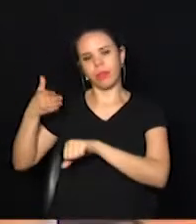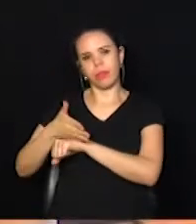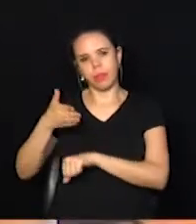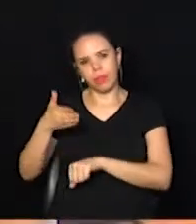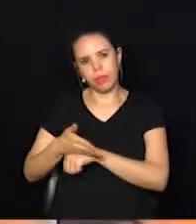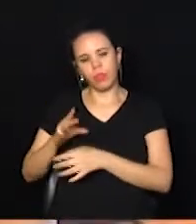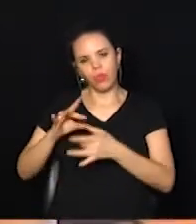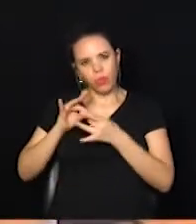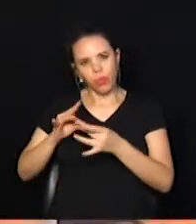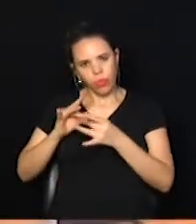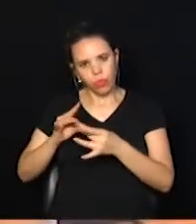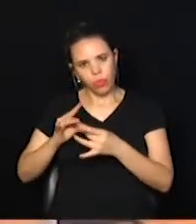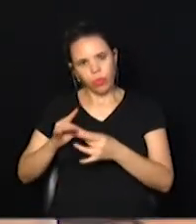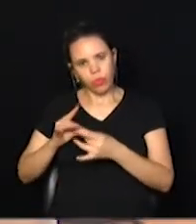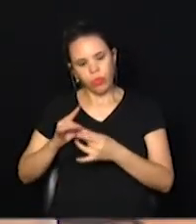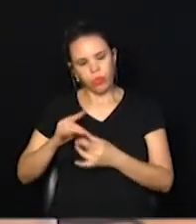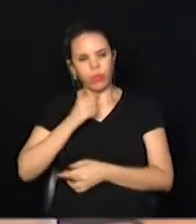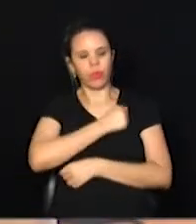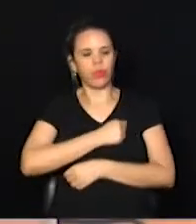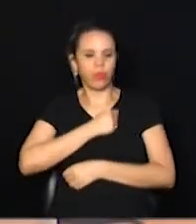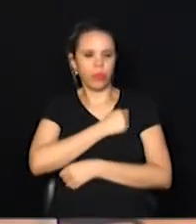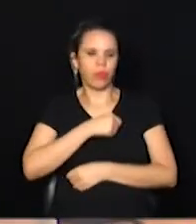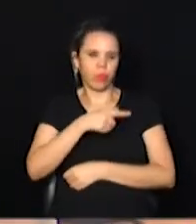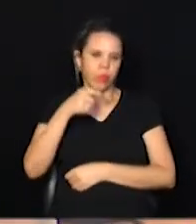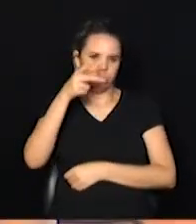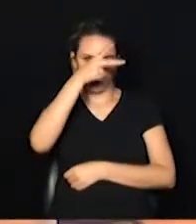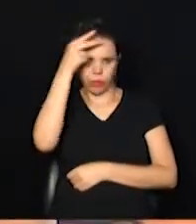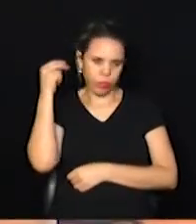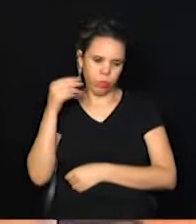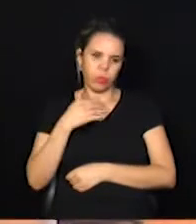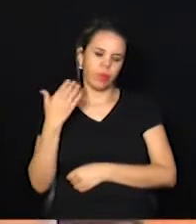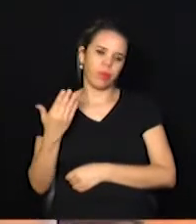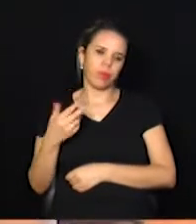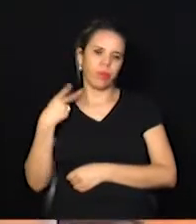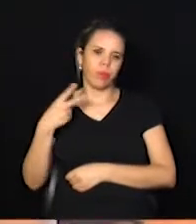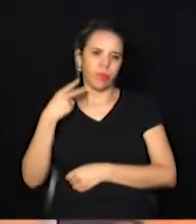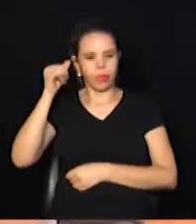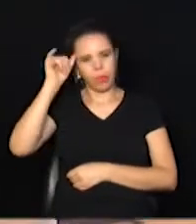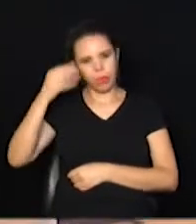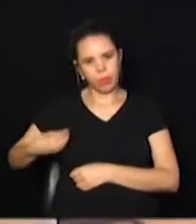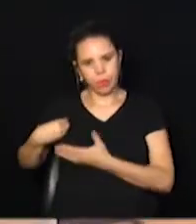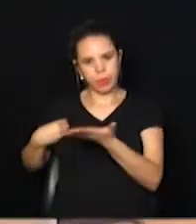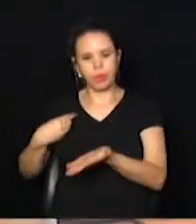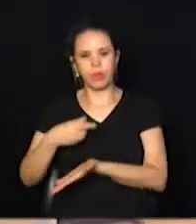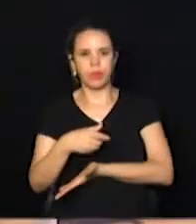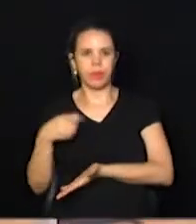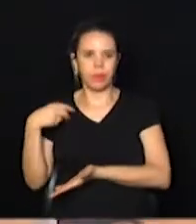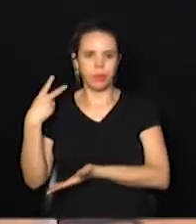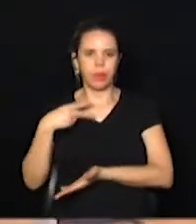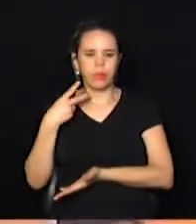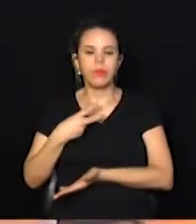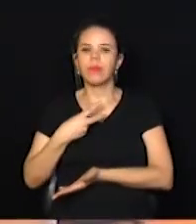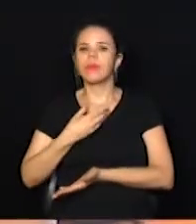a ombro com o nosso saudoso Toninho. Vereador Paulo Búfalo, também aqui presente, ex-vereador Carlão do